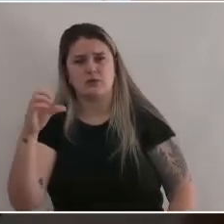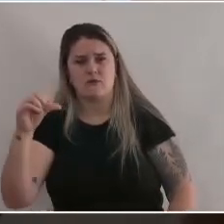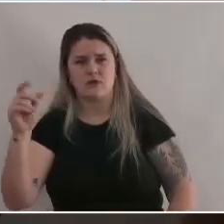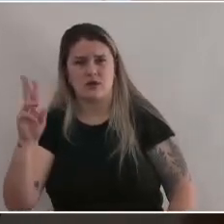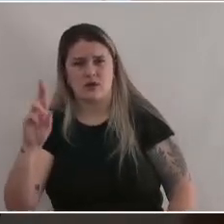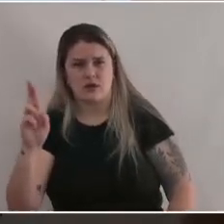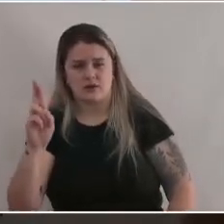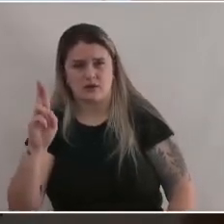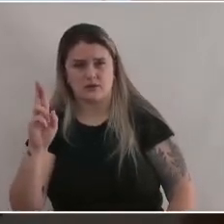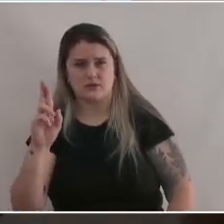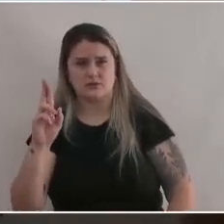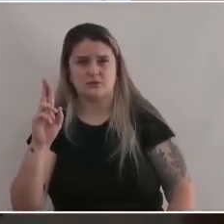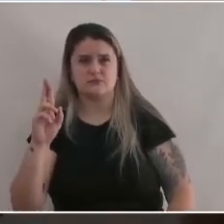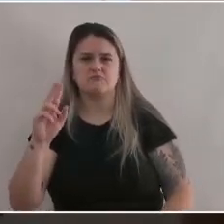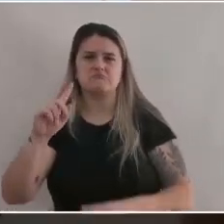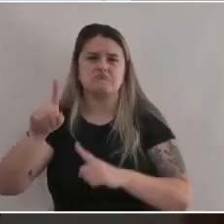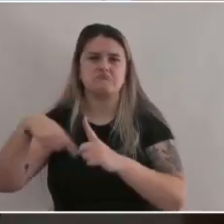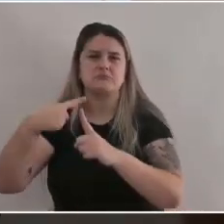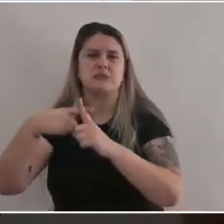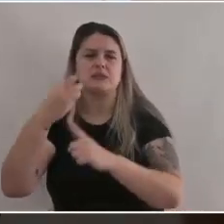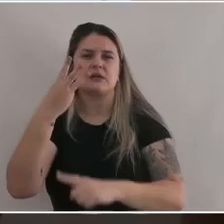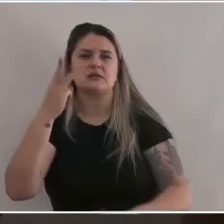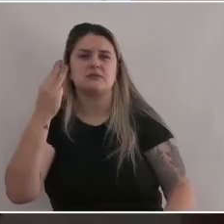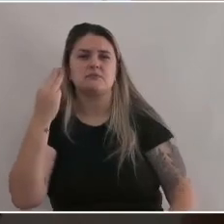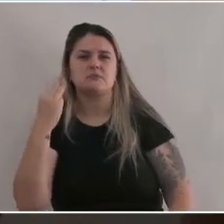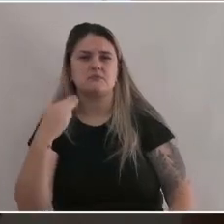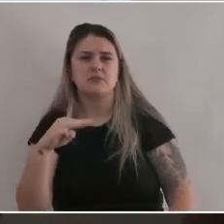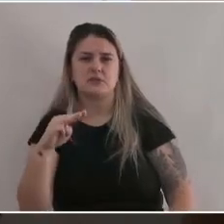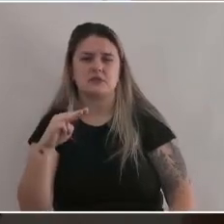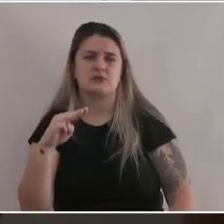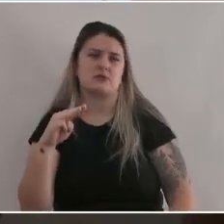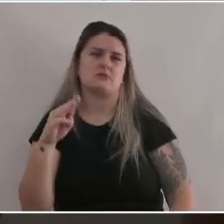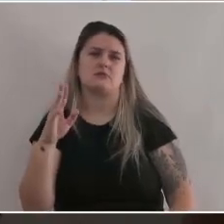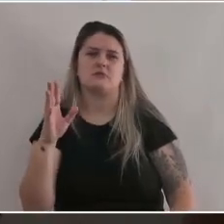1.849,92. Superávit de R$